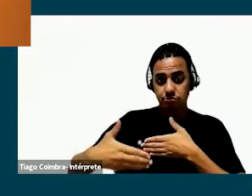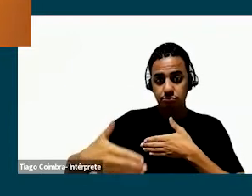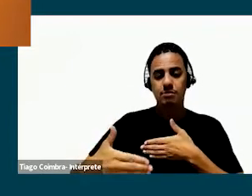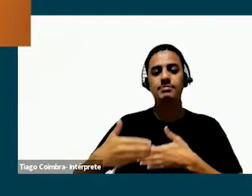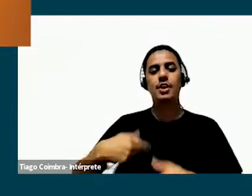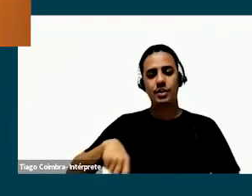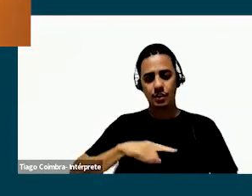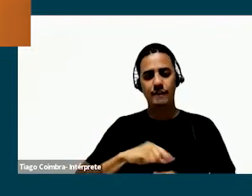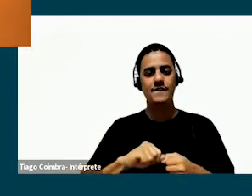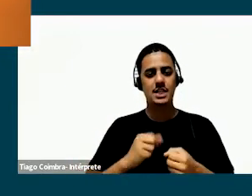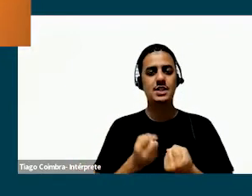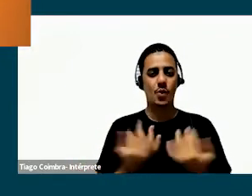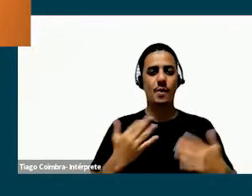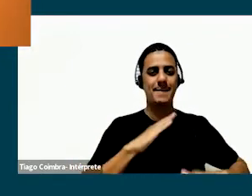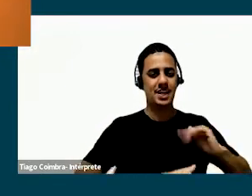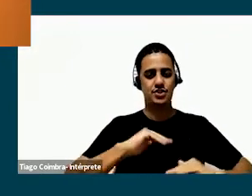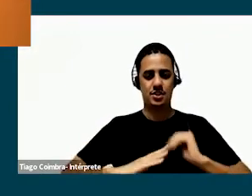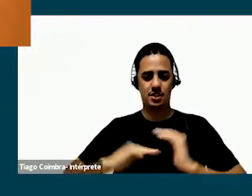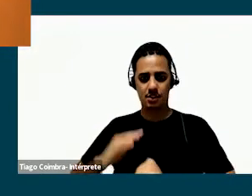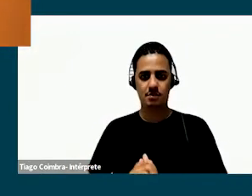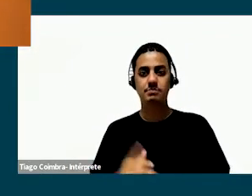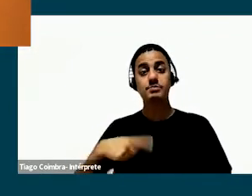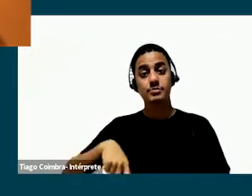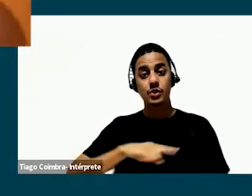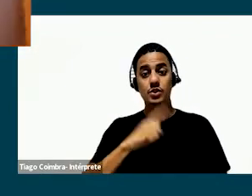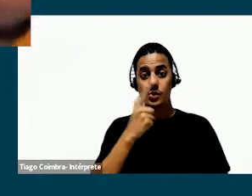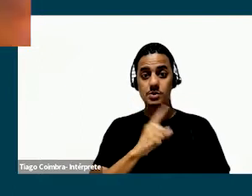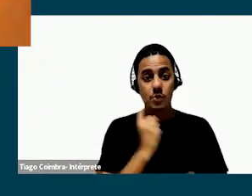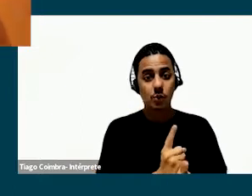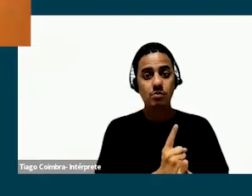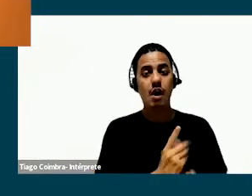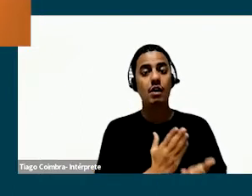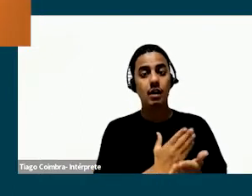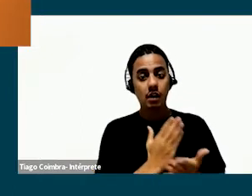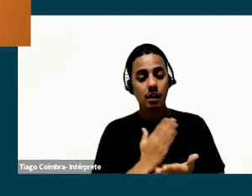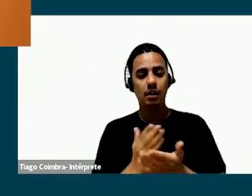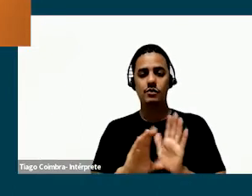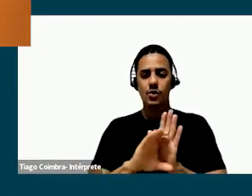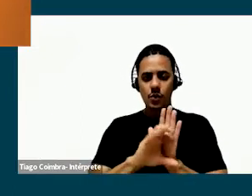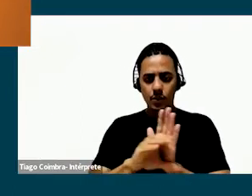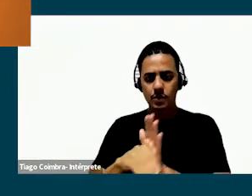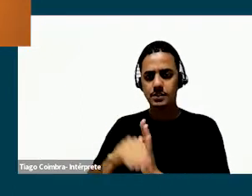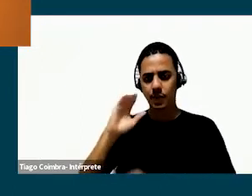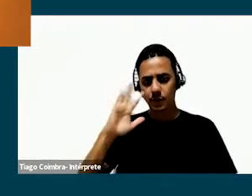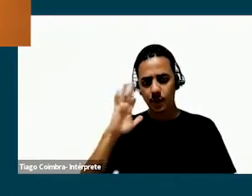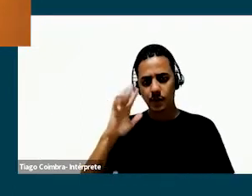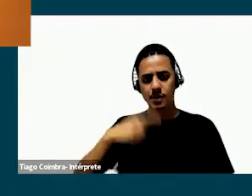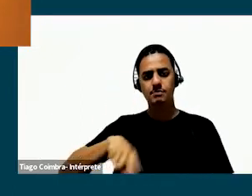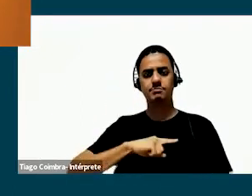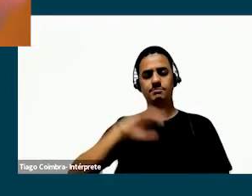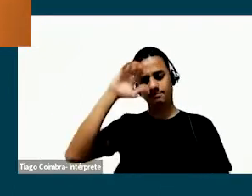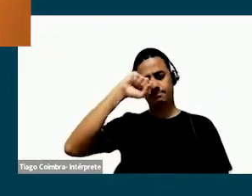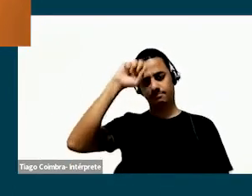práticas e a gente conseguiu, vamos supor, encontrar nos livros, nos conceitos, na teoria, o que a gente